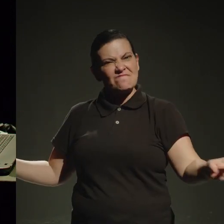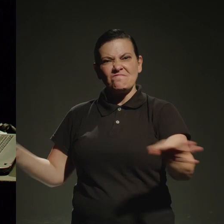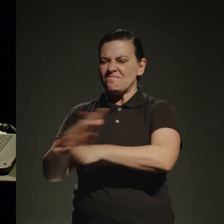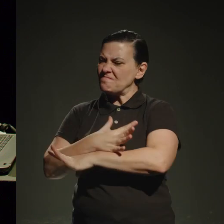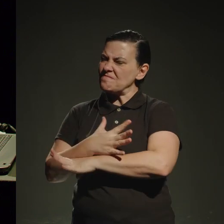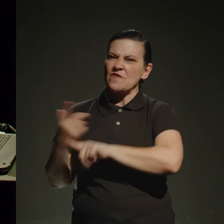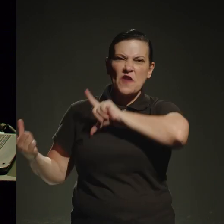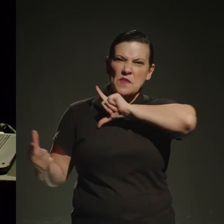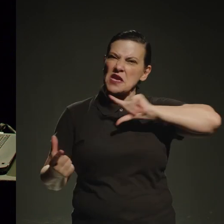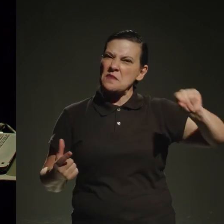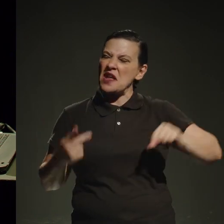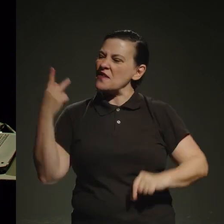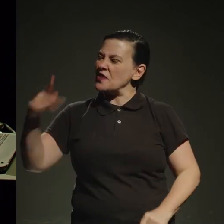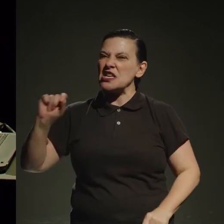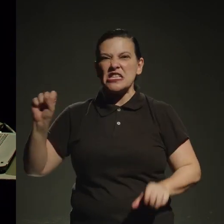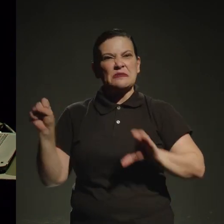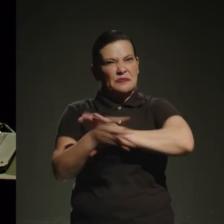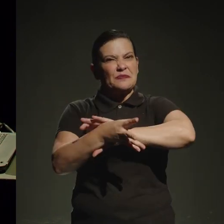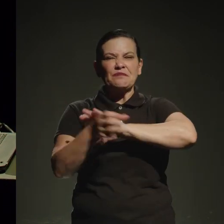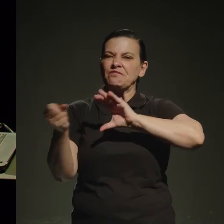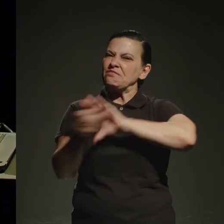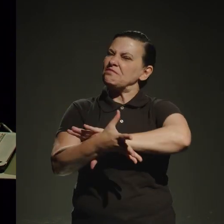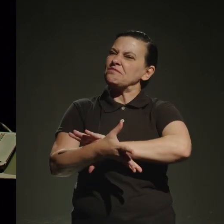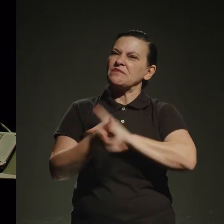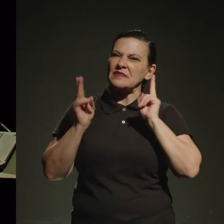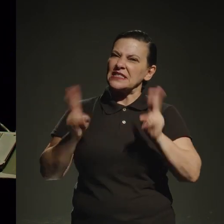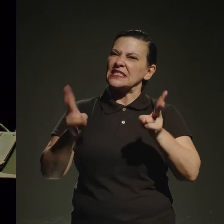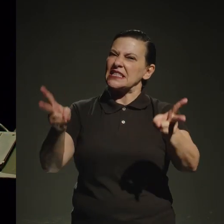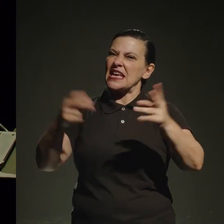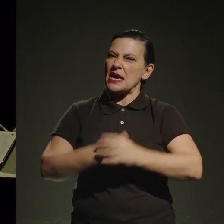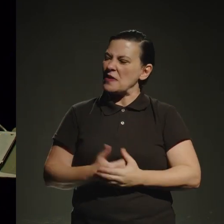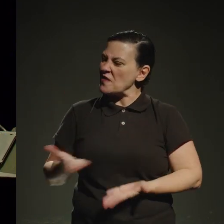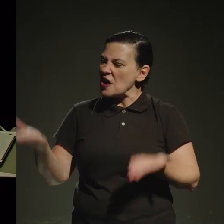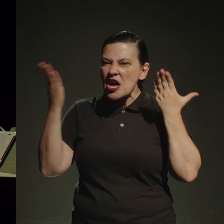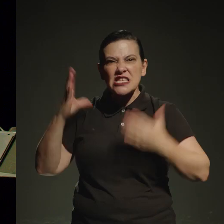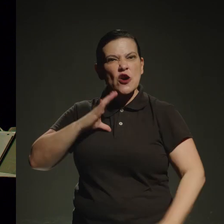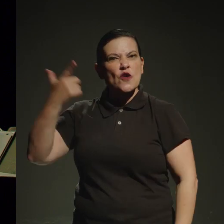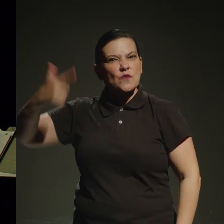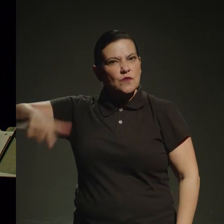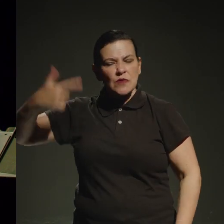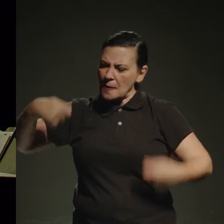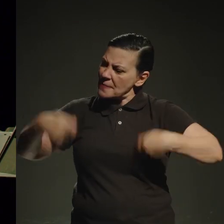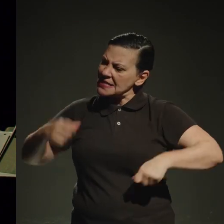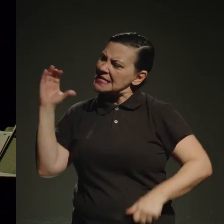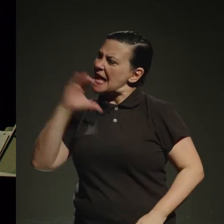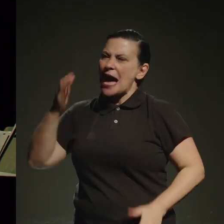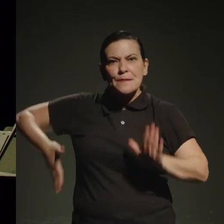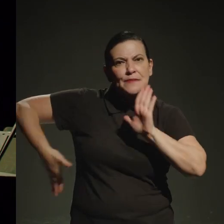petit déjeuner. E avia-te presto, bondone. Trotear é preciso antes que rompa